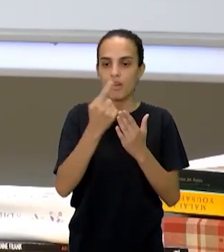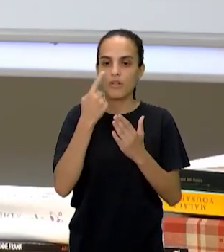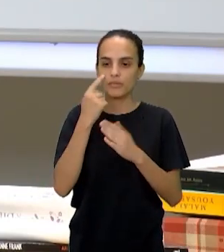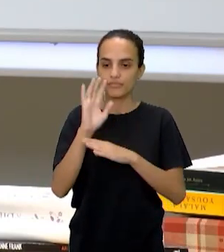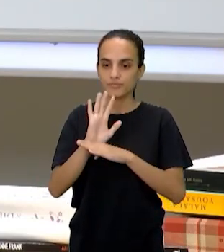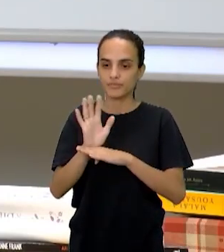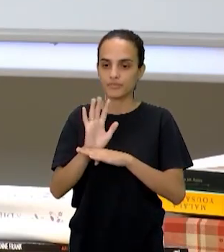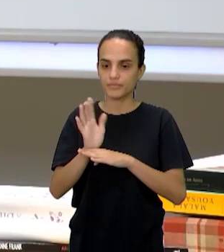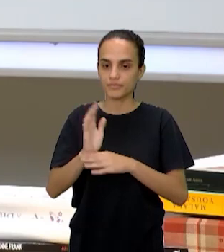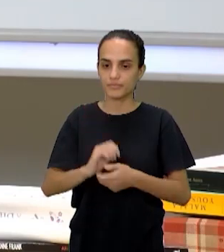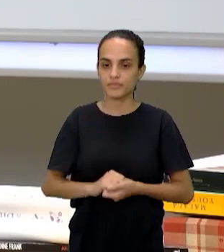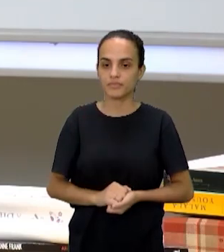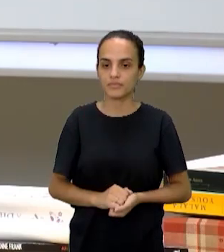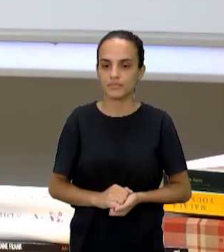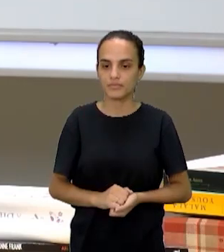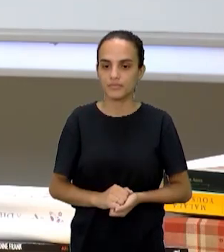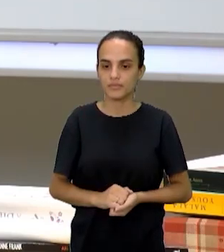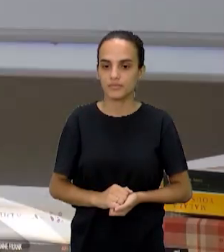vídeo?